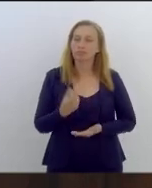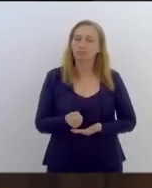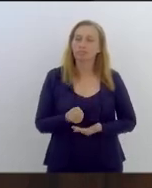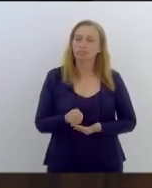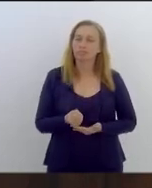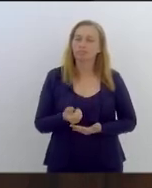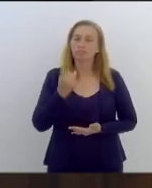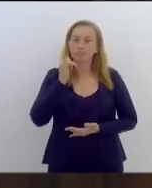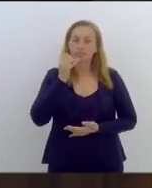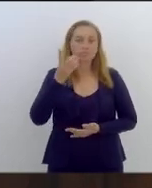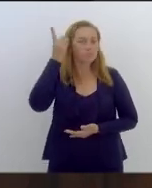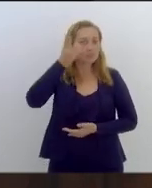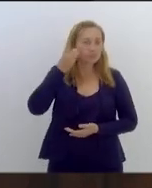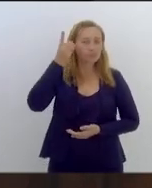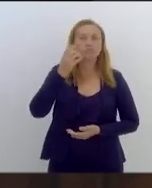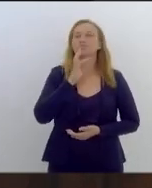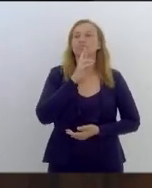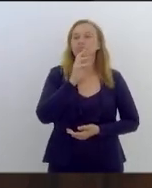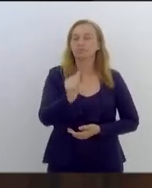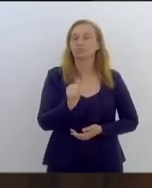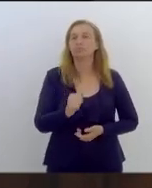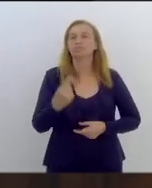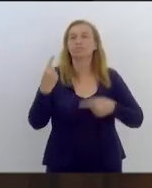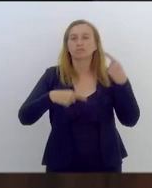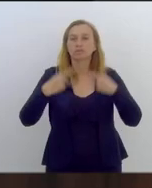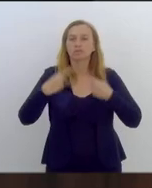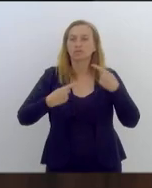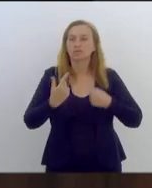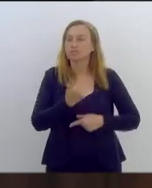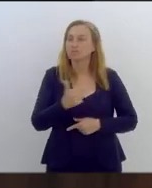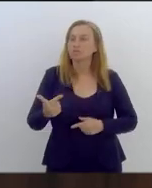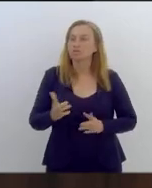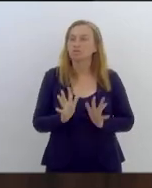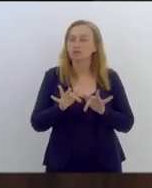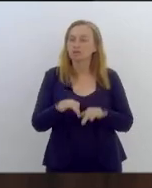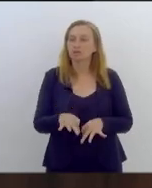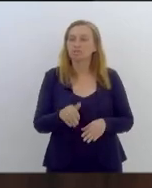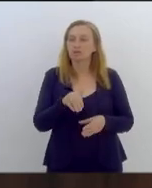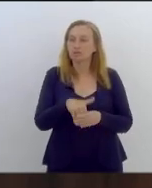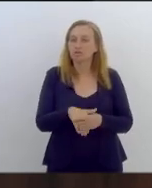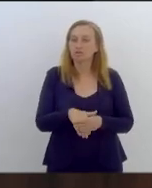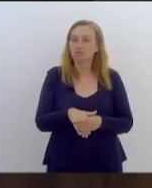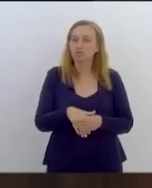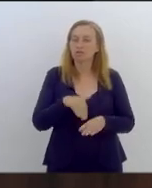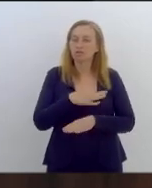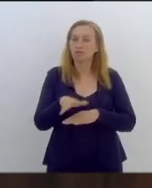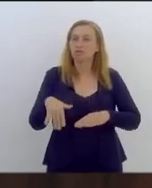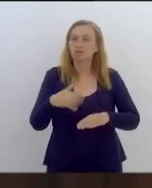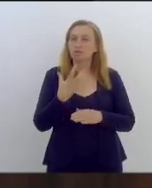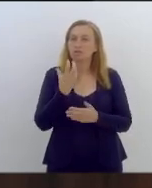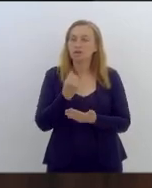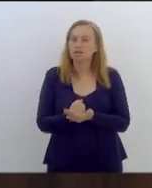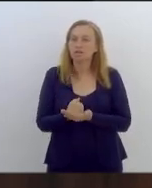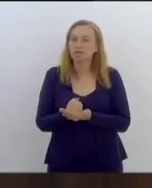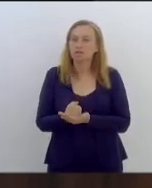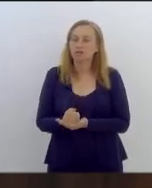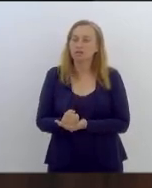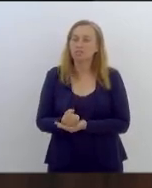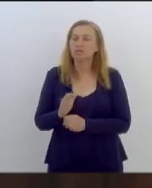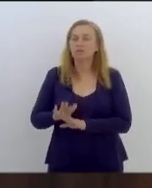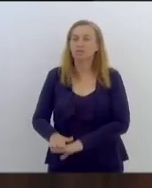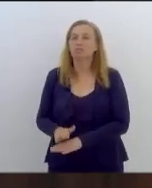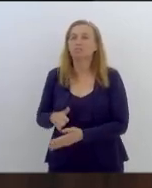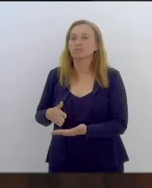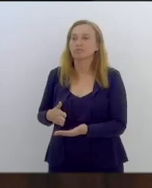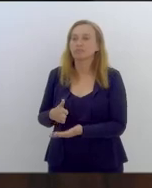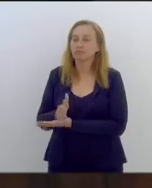favorável, relator deputado Rodrigo Amorim. Em discussão, não havendo que queira discutir, encerrada a discussão, em votação, os senhores que aprovam, permaneçam como